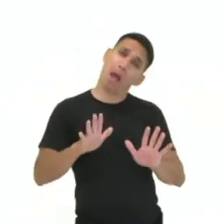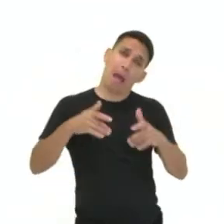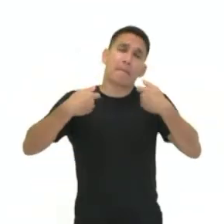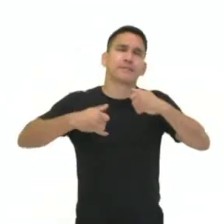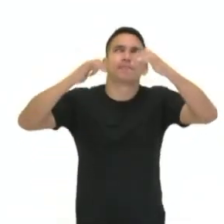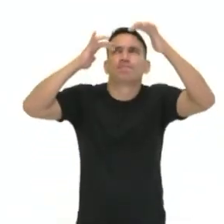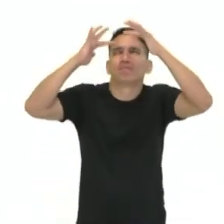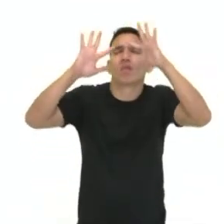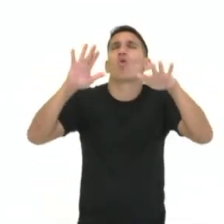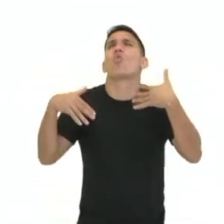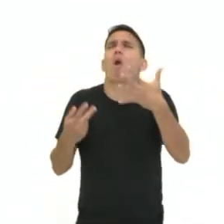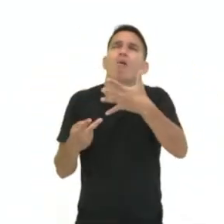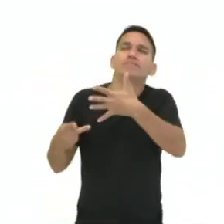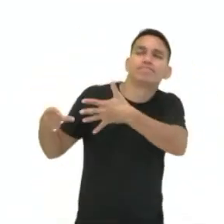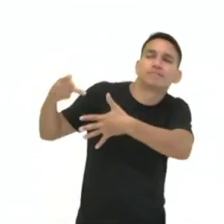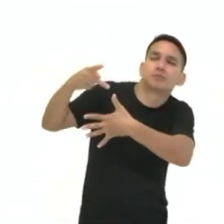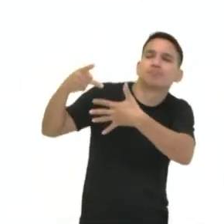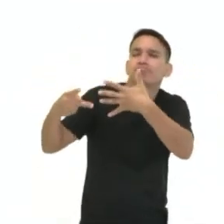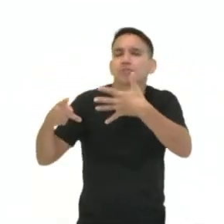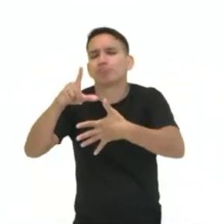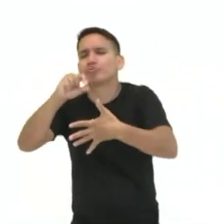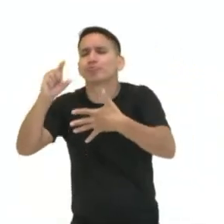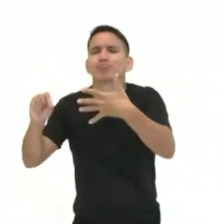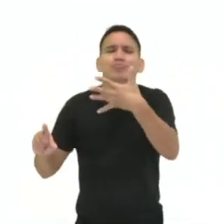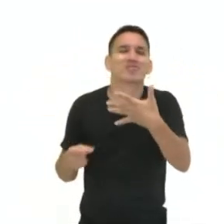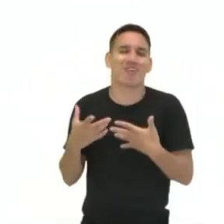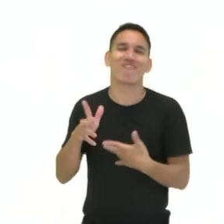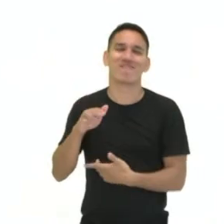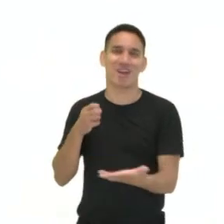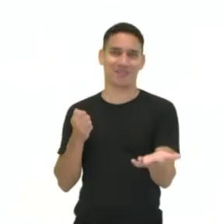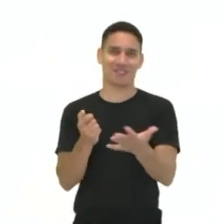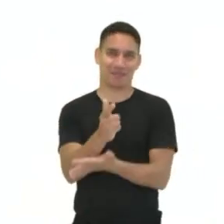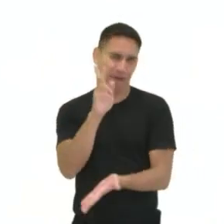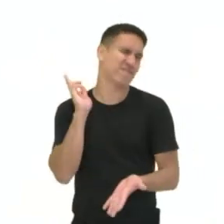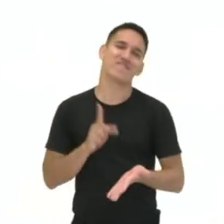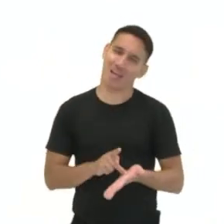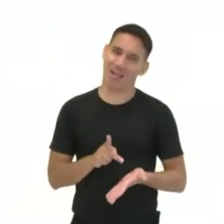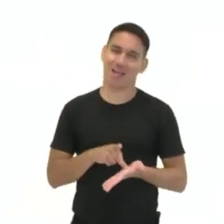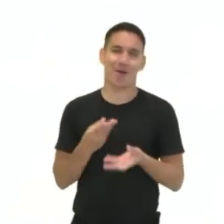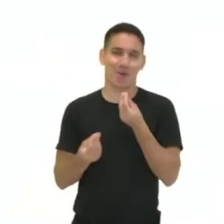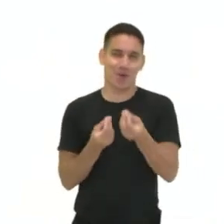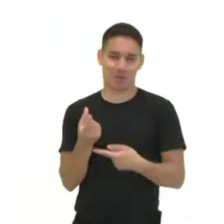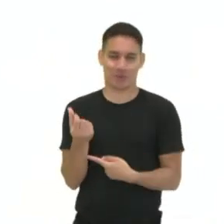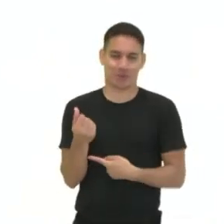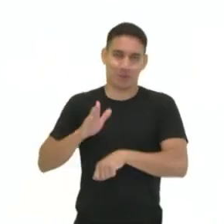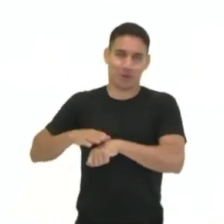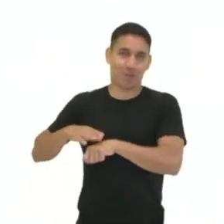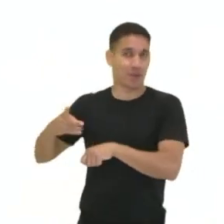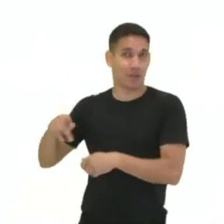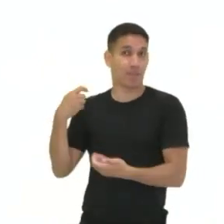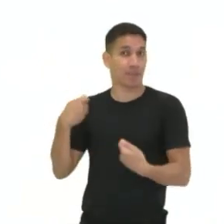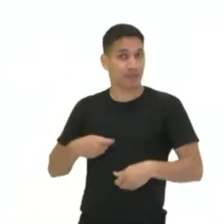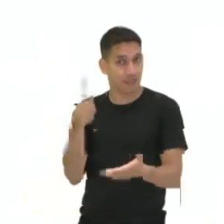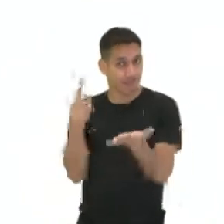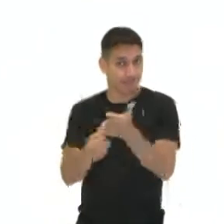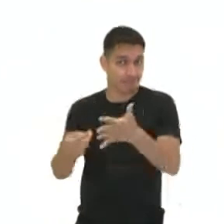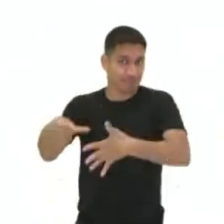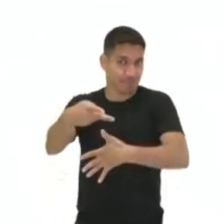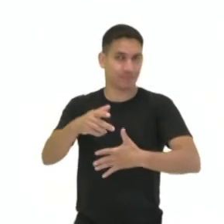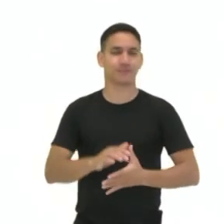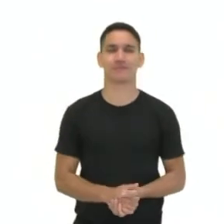ter que selecionar o que ela vai fazer, né? No que ela vai gastar o dinheiro dela ali, porque vai ter que estabelecer uma